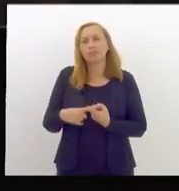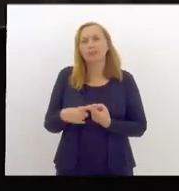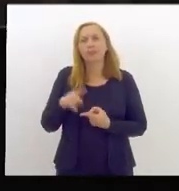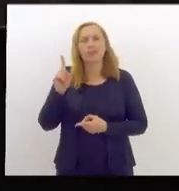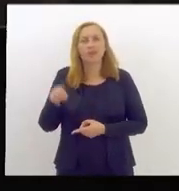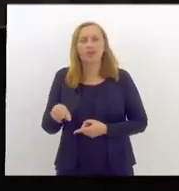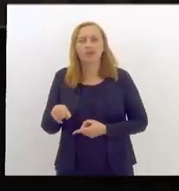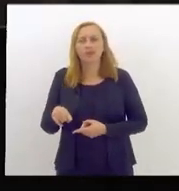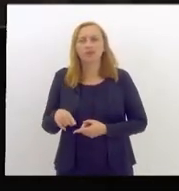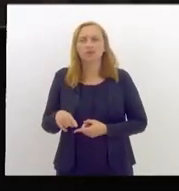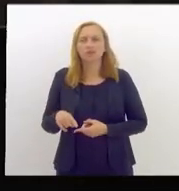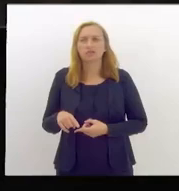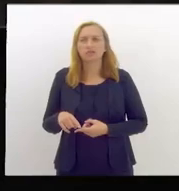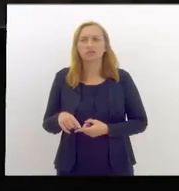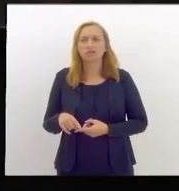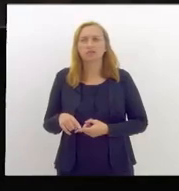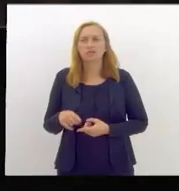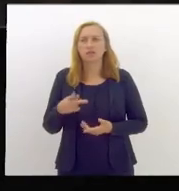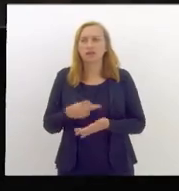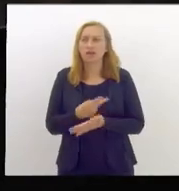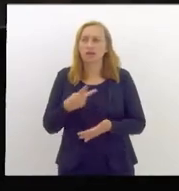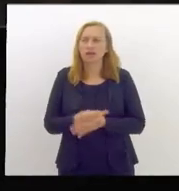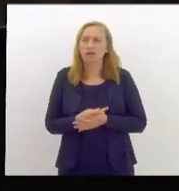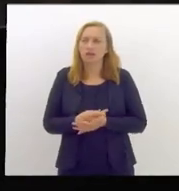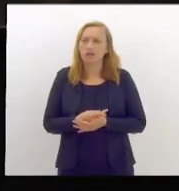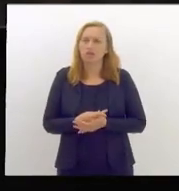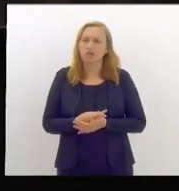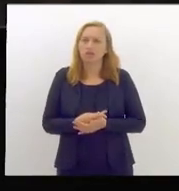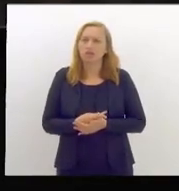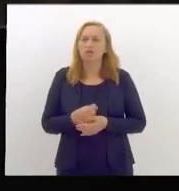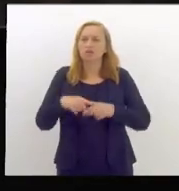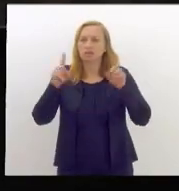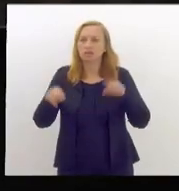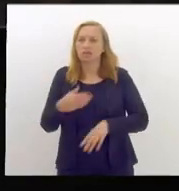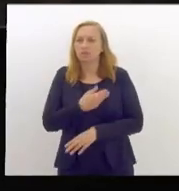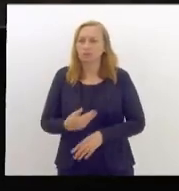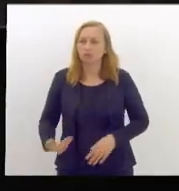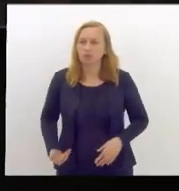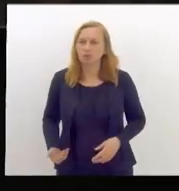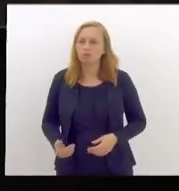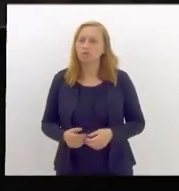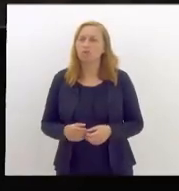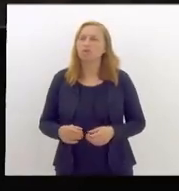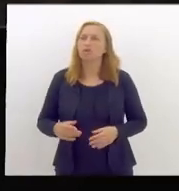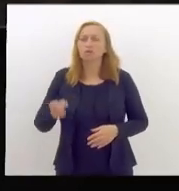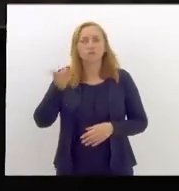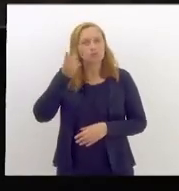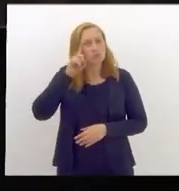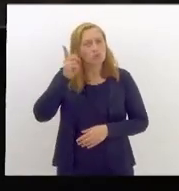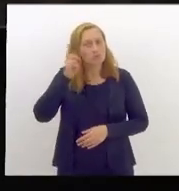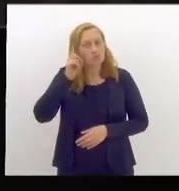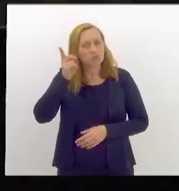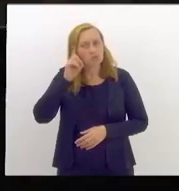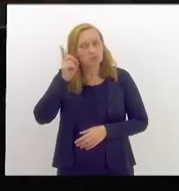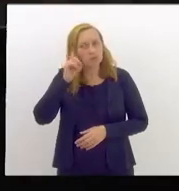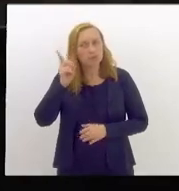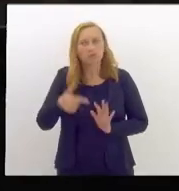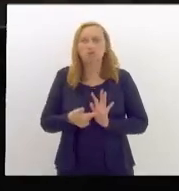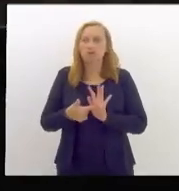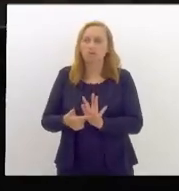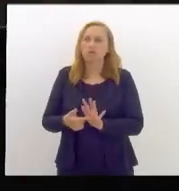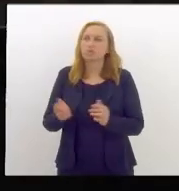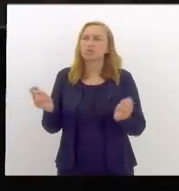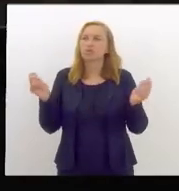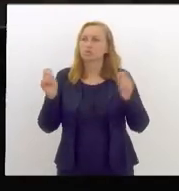é desrespeitoso com o servidor público que é todo dia demonstra